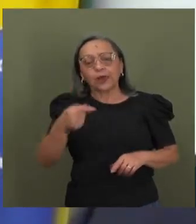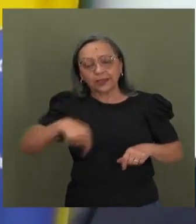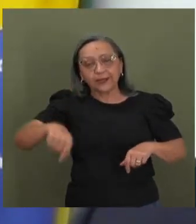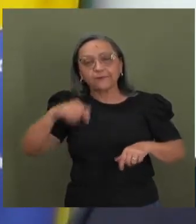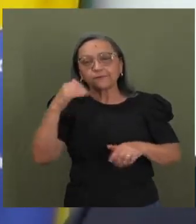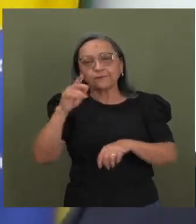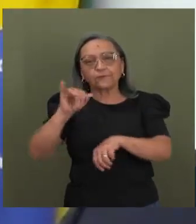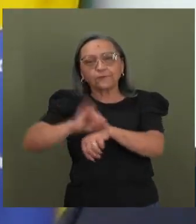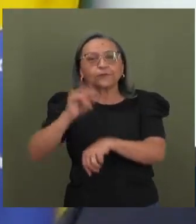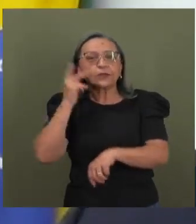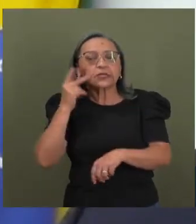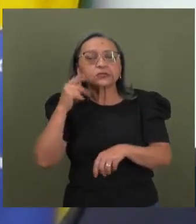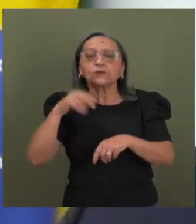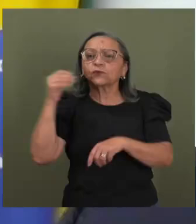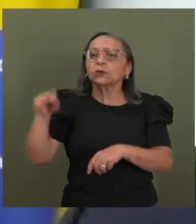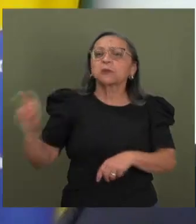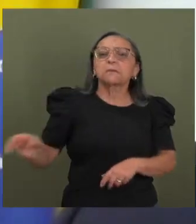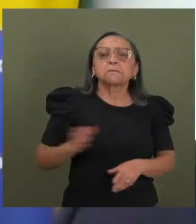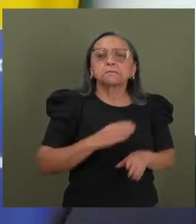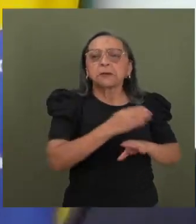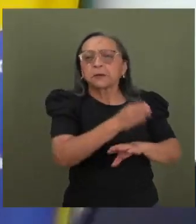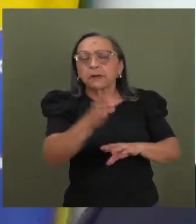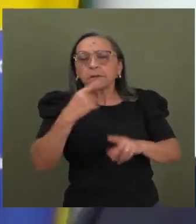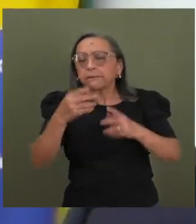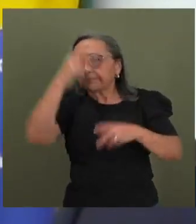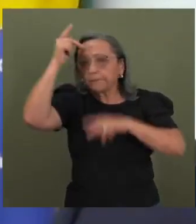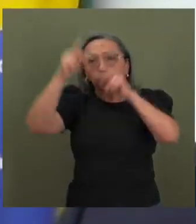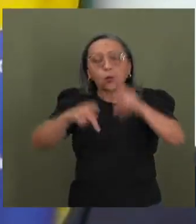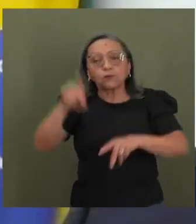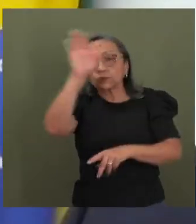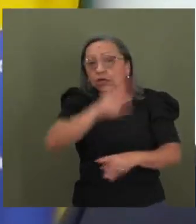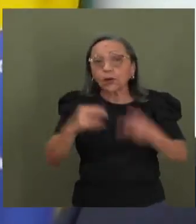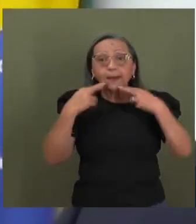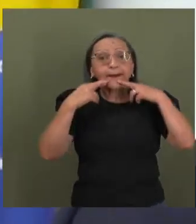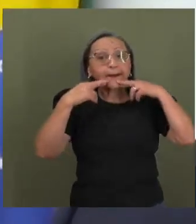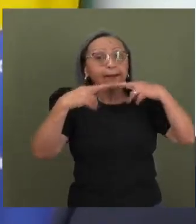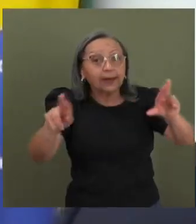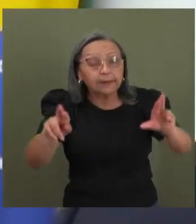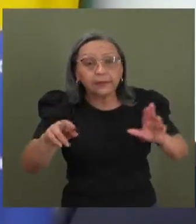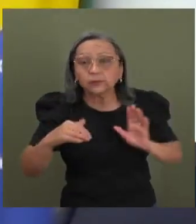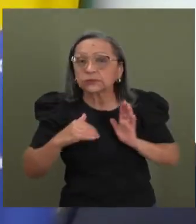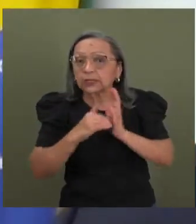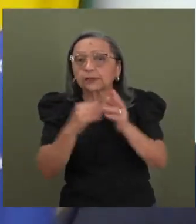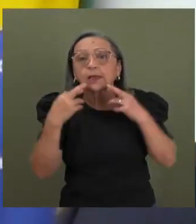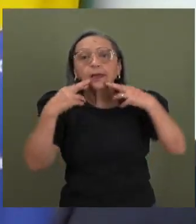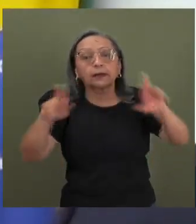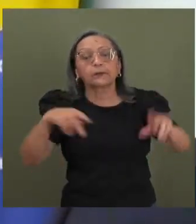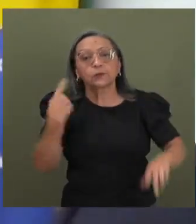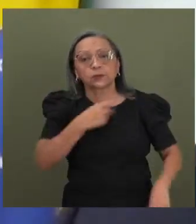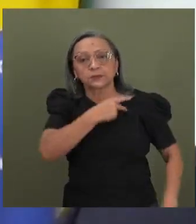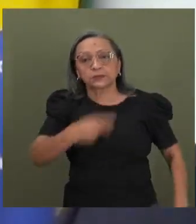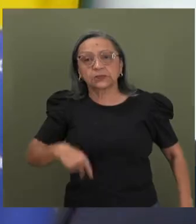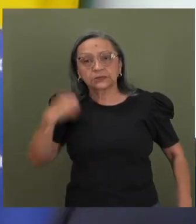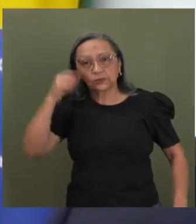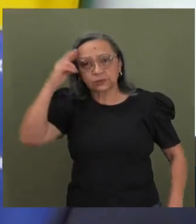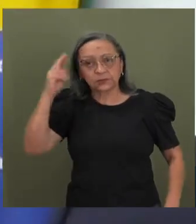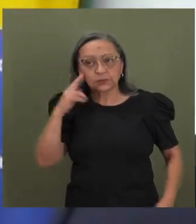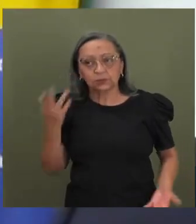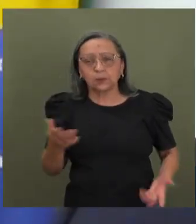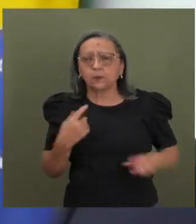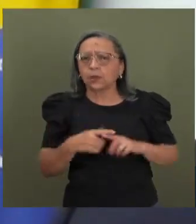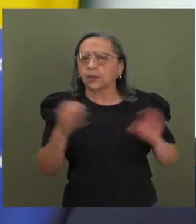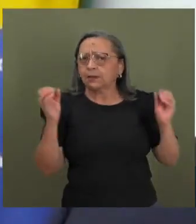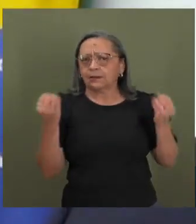Fortaleza. A reclamação é geral do nosso presidente, do Senado Federal, porque é